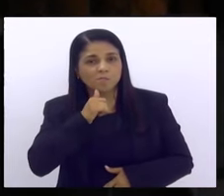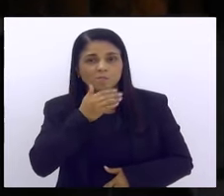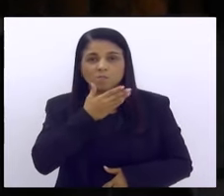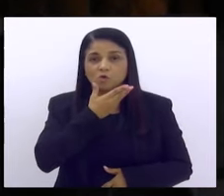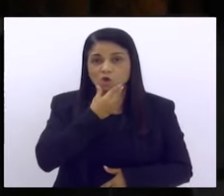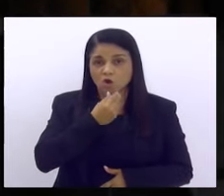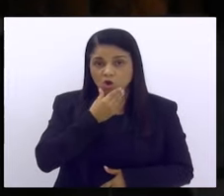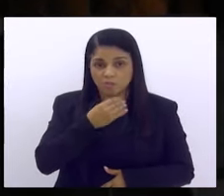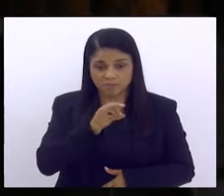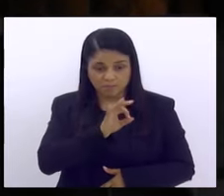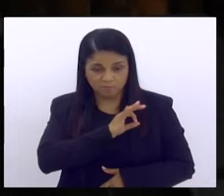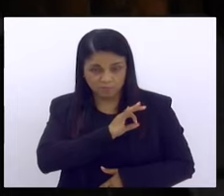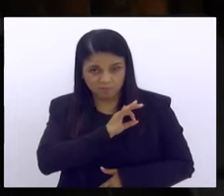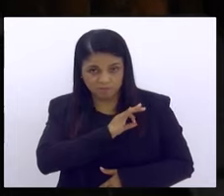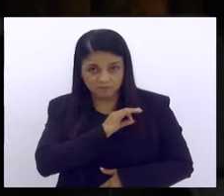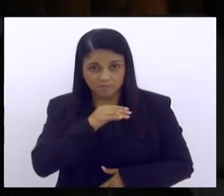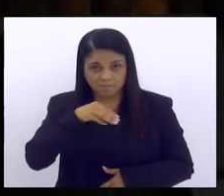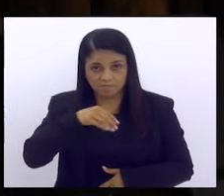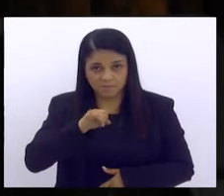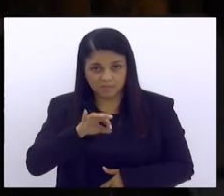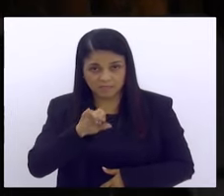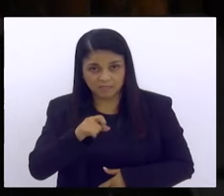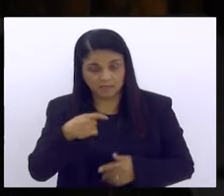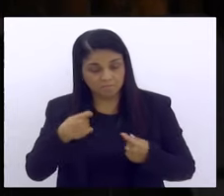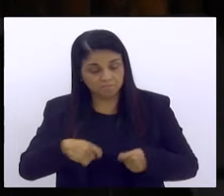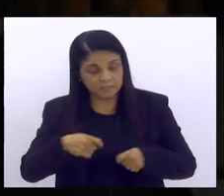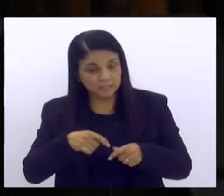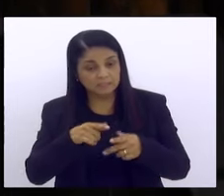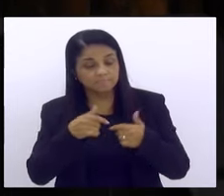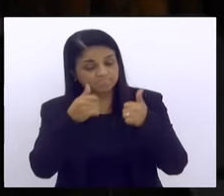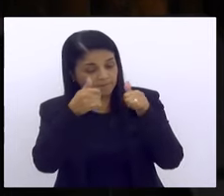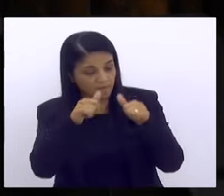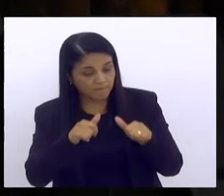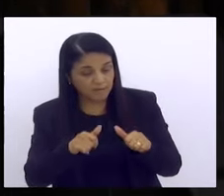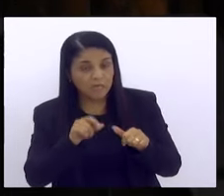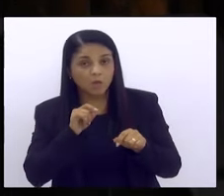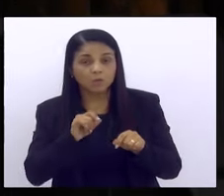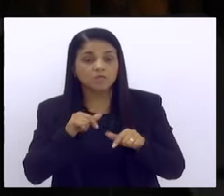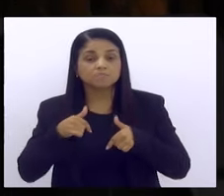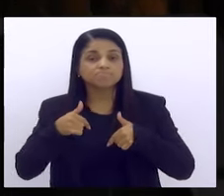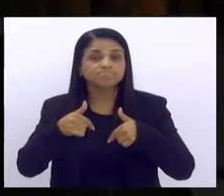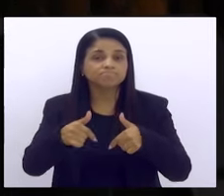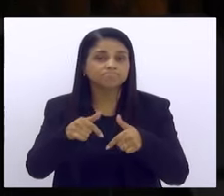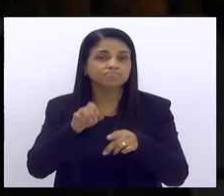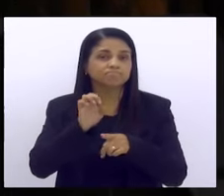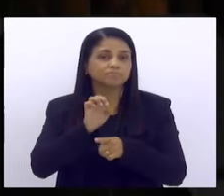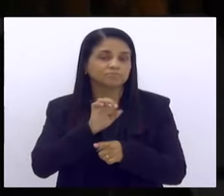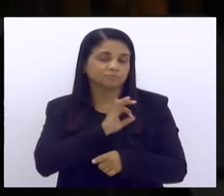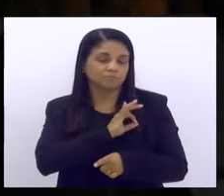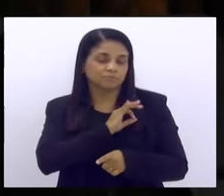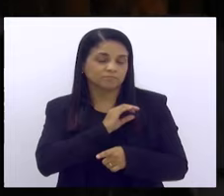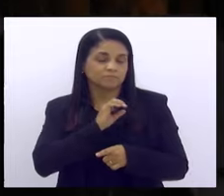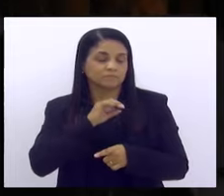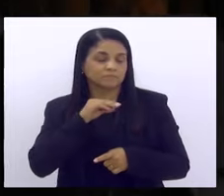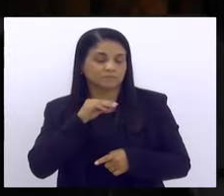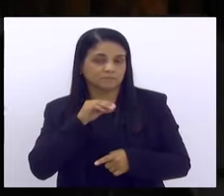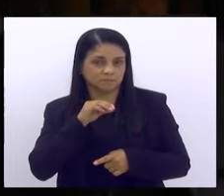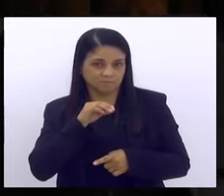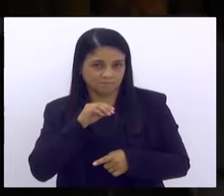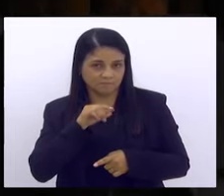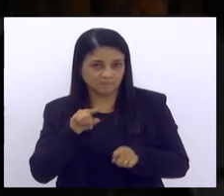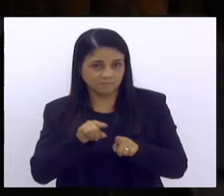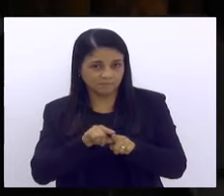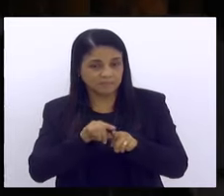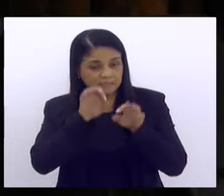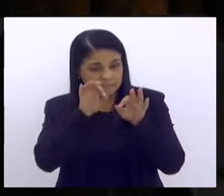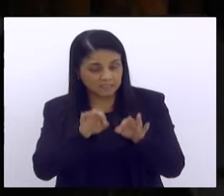precisa rever muito do que está fazendo à frente da Polícia Militar do Estado do Rio de Janeiro, e tenho certeza que essa também